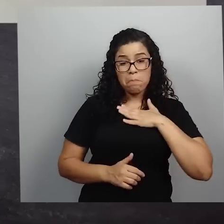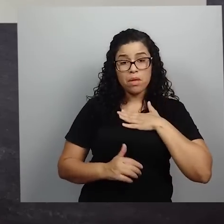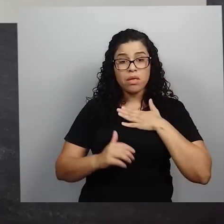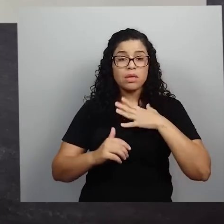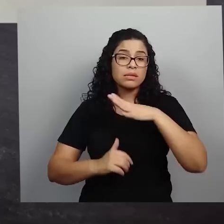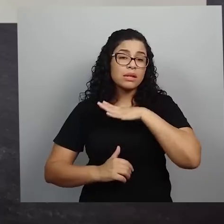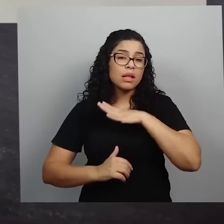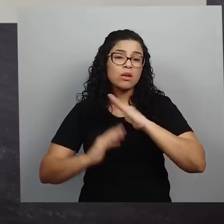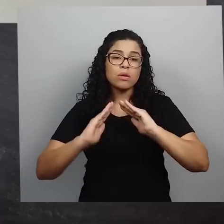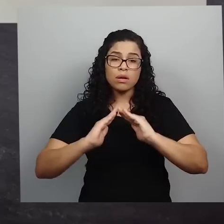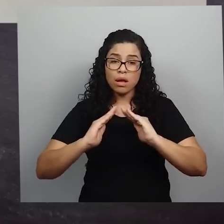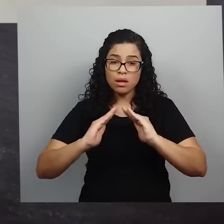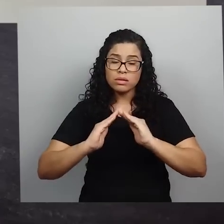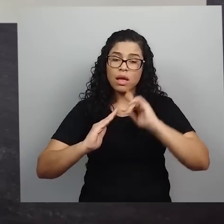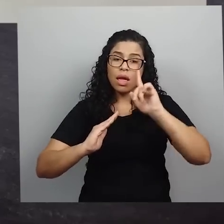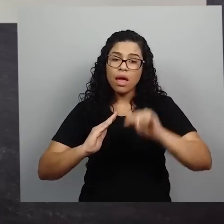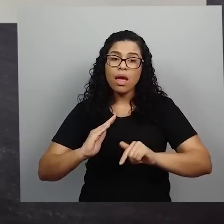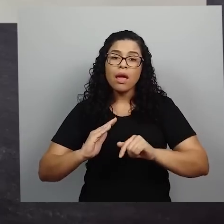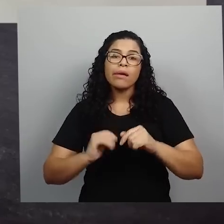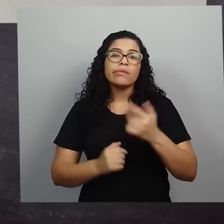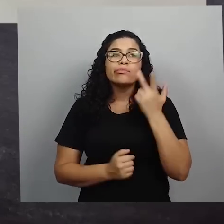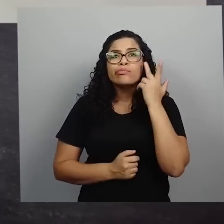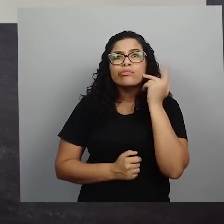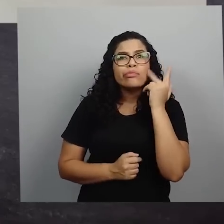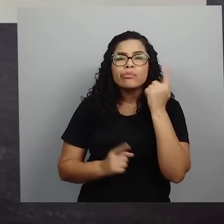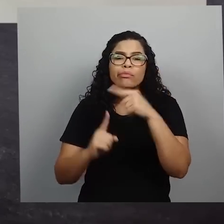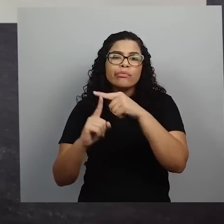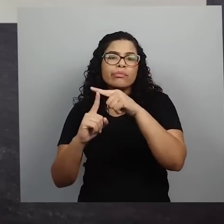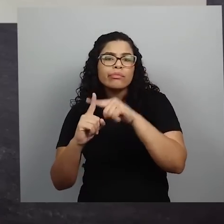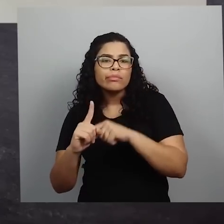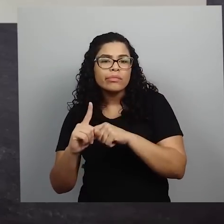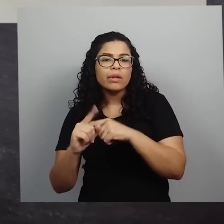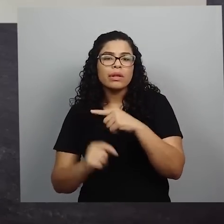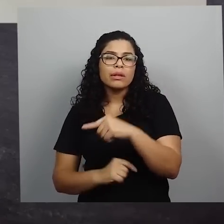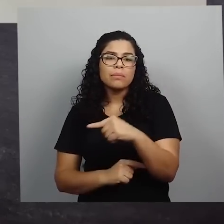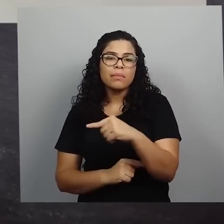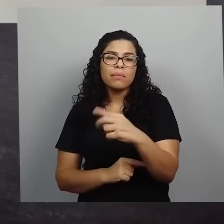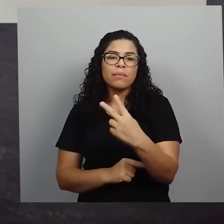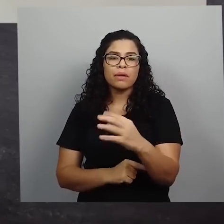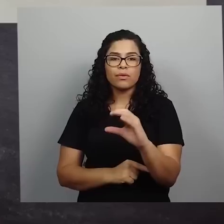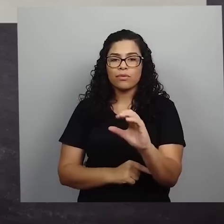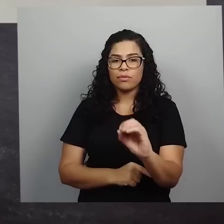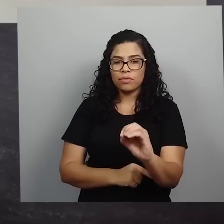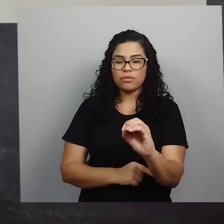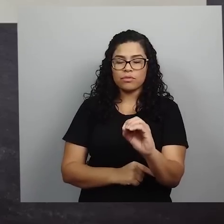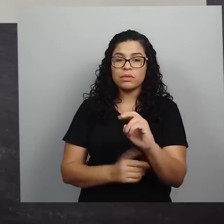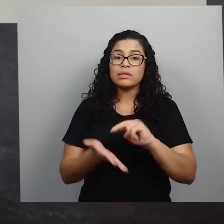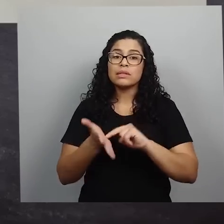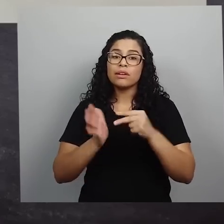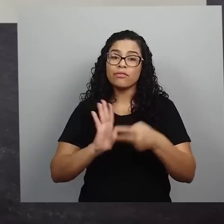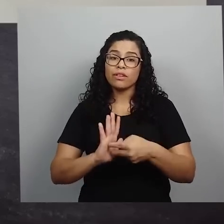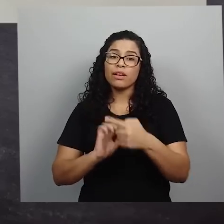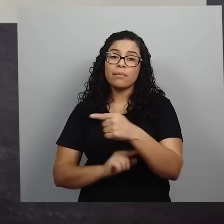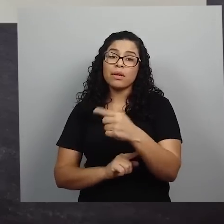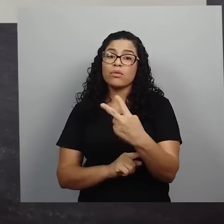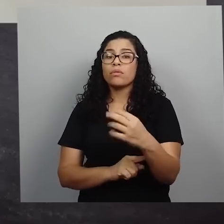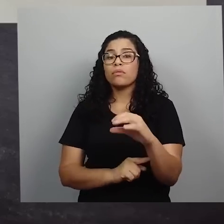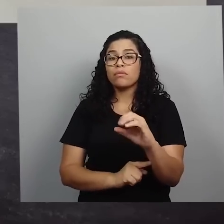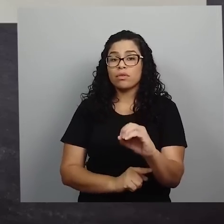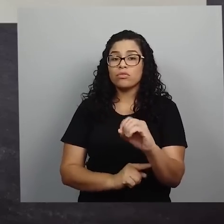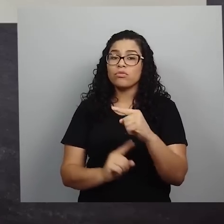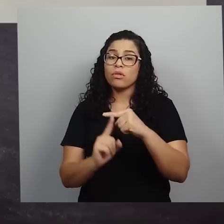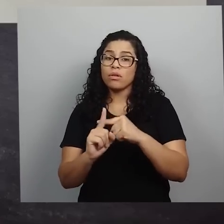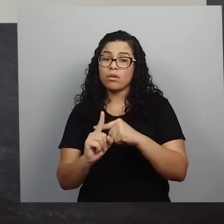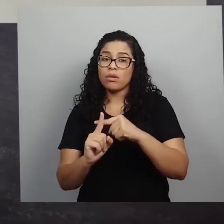20. O que quer dizer? 20 graus abaixo de 0. Nós aqui no Brasil estamos